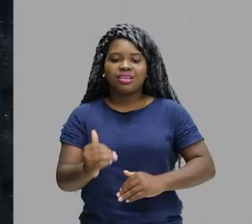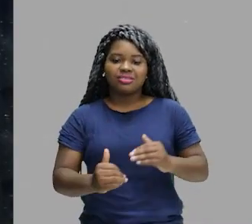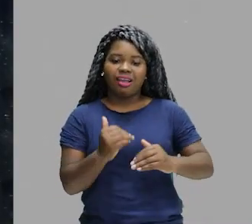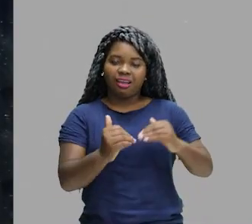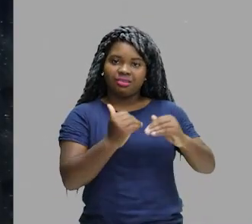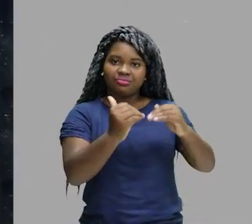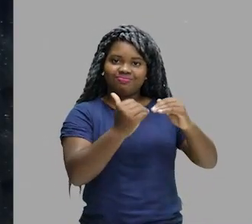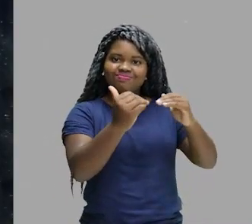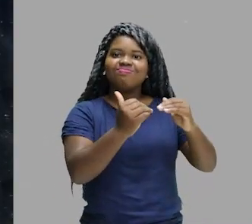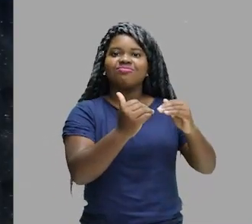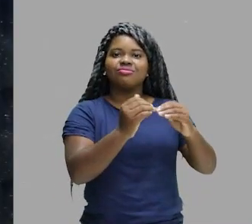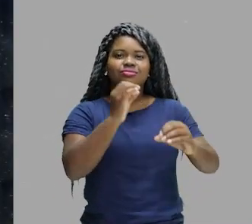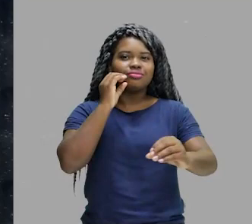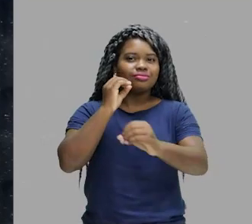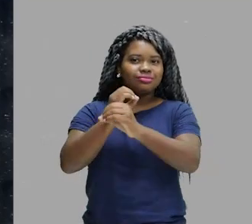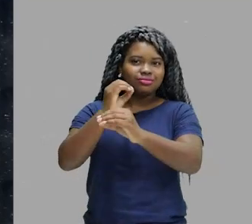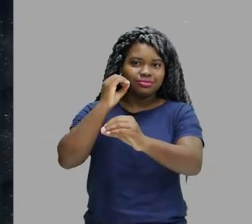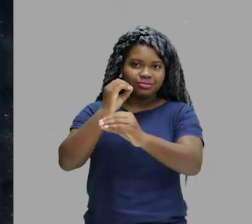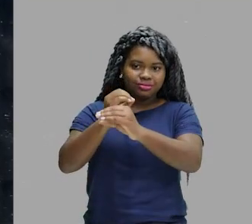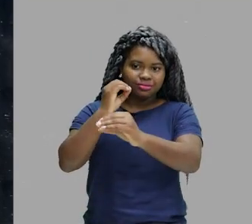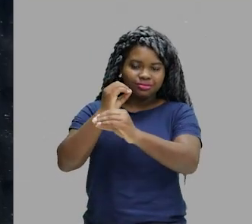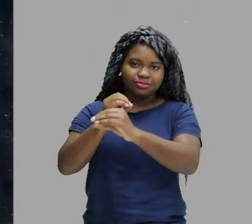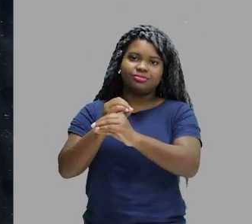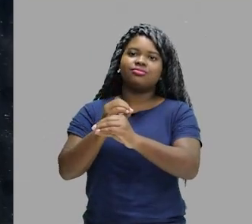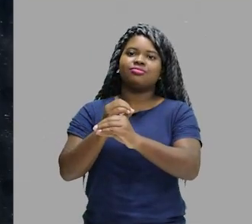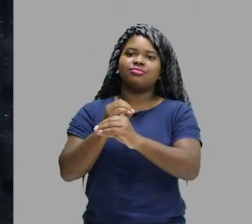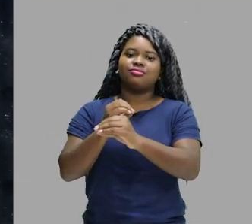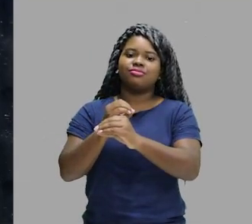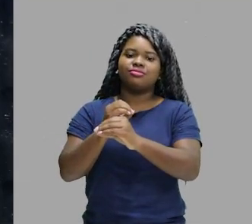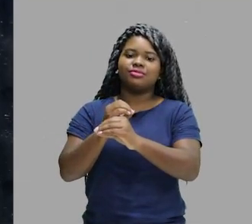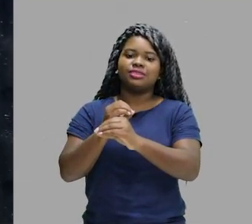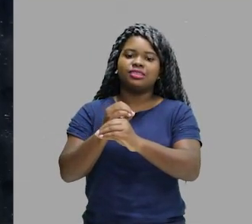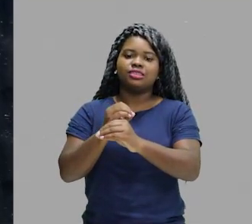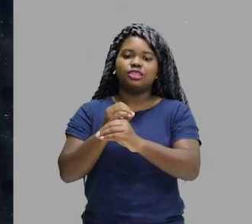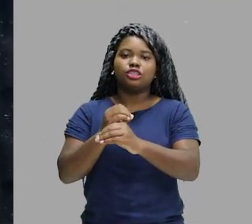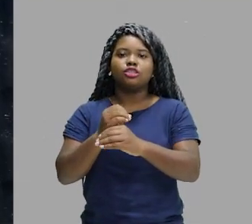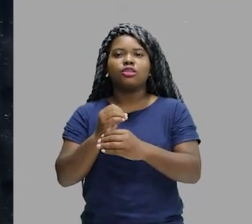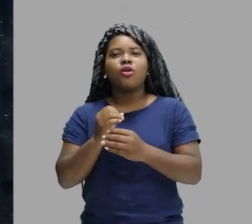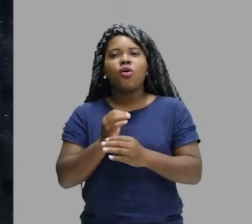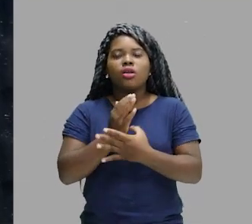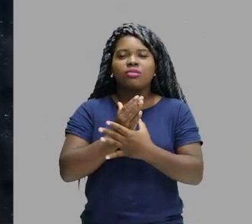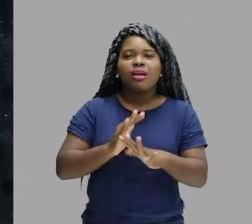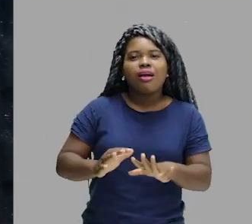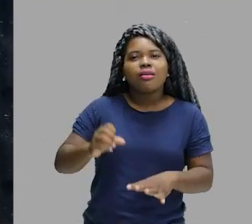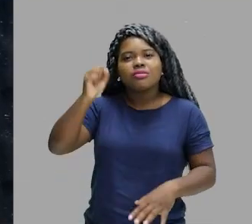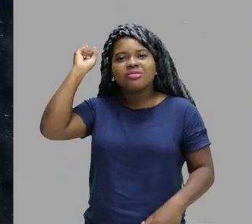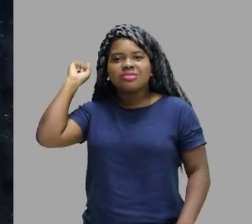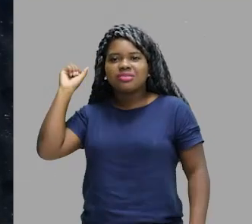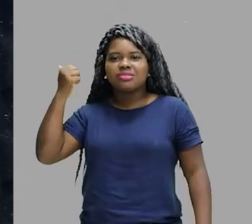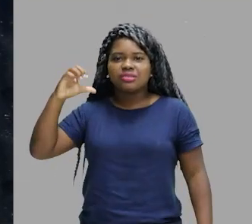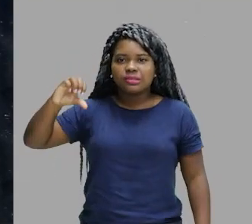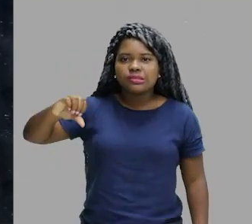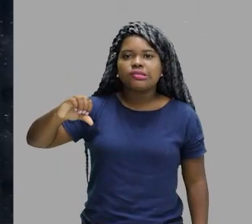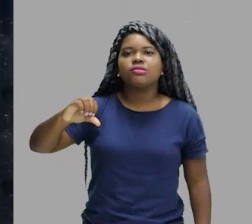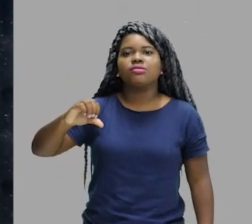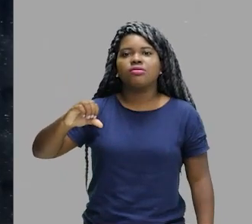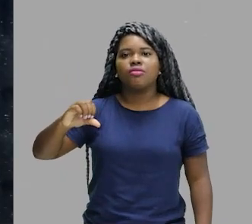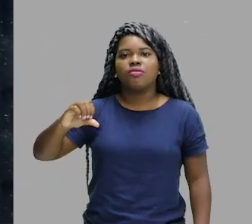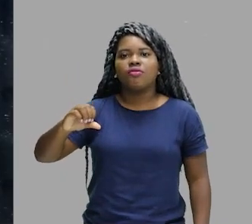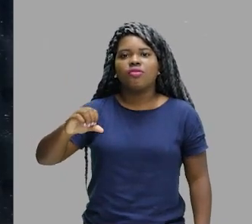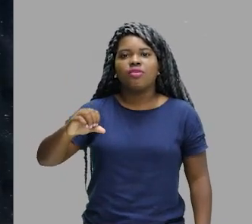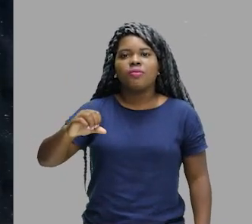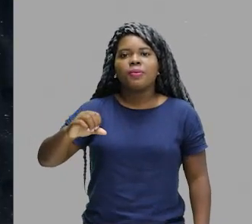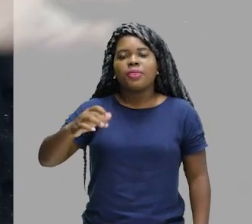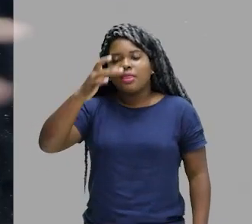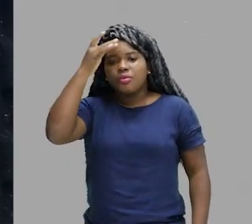engenharia. Resultado? Numa exposição no final do século XIX, um engenheiro chamado Gustave Eiffel, não sei se esse nome diz alguma coisa para